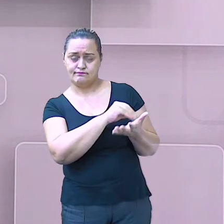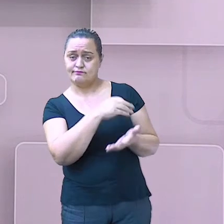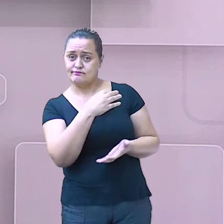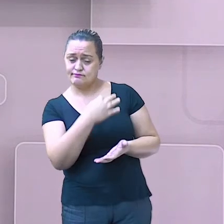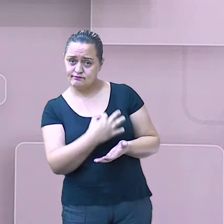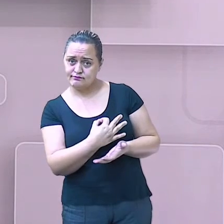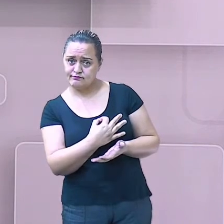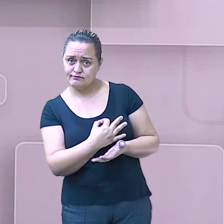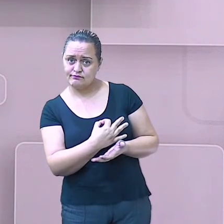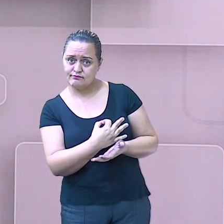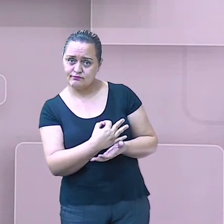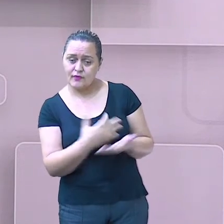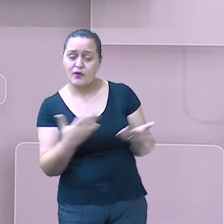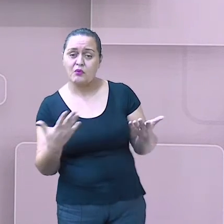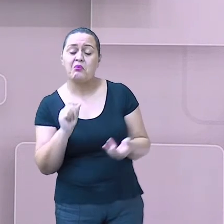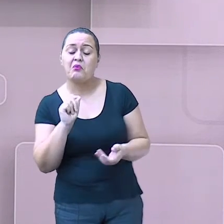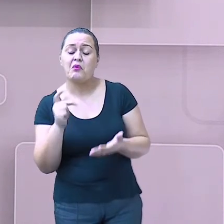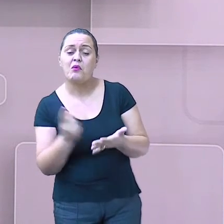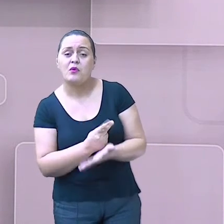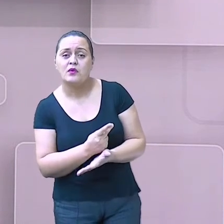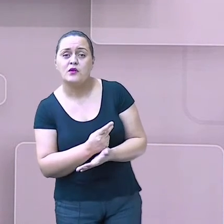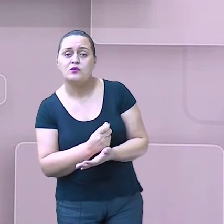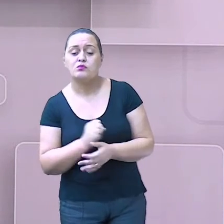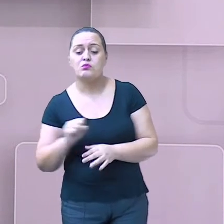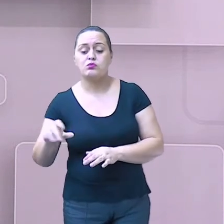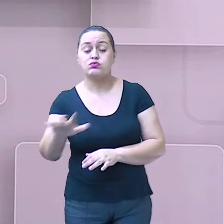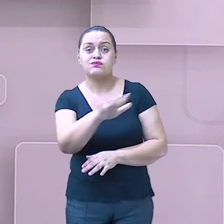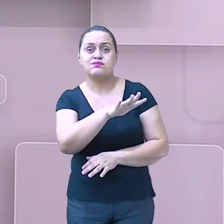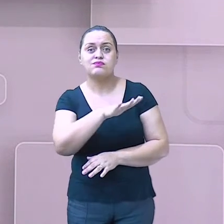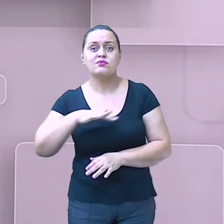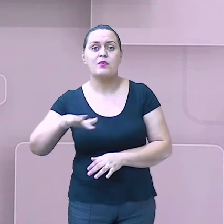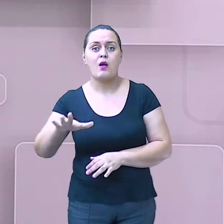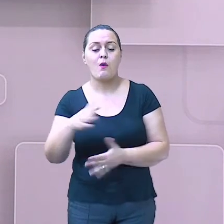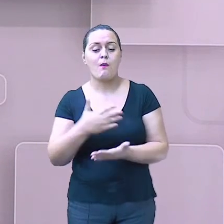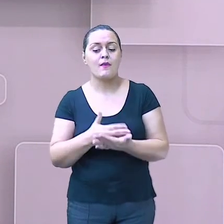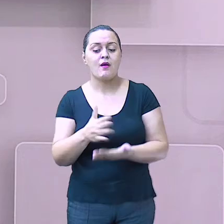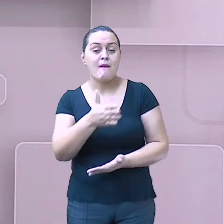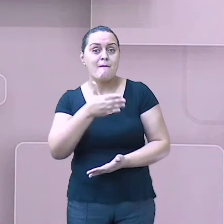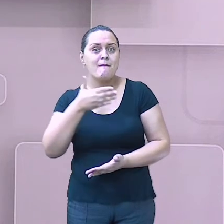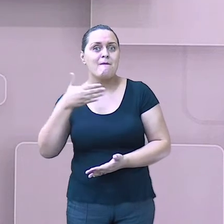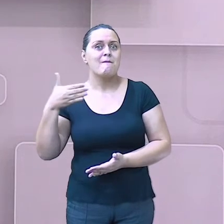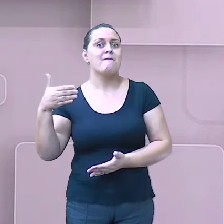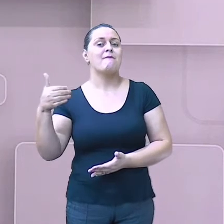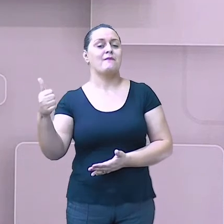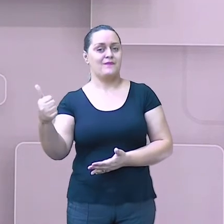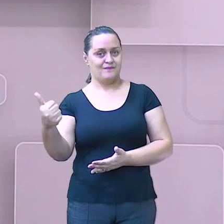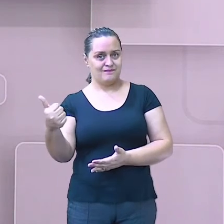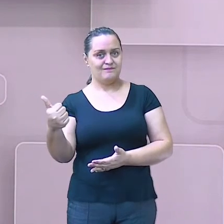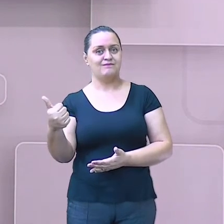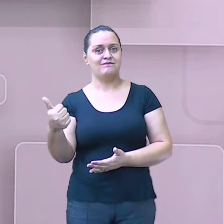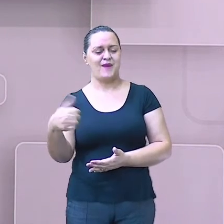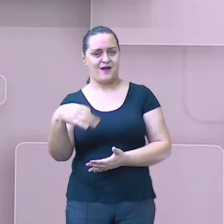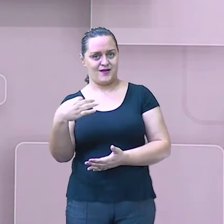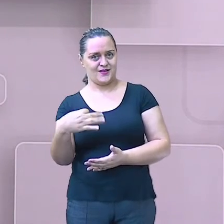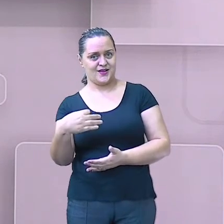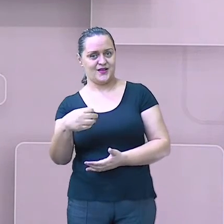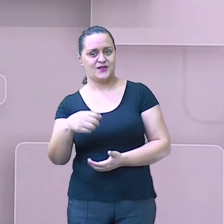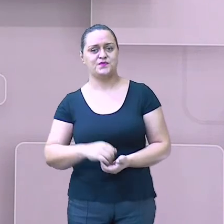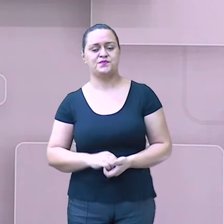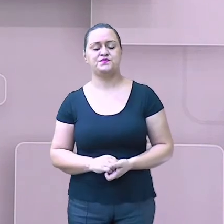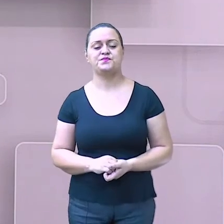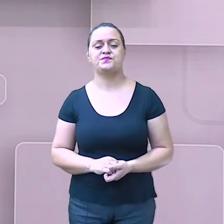ganho na qualidade do ambiente onde eu estou inserido, certo? O desmatamento é algo que